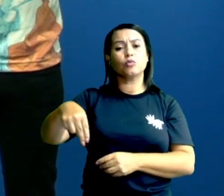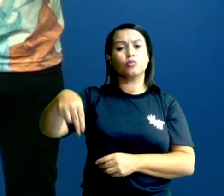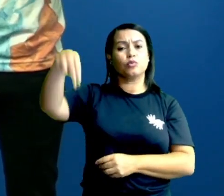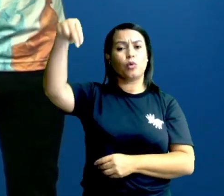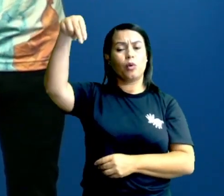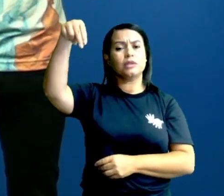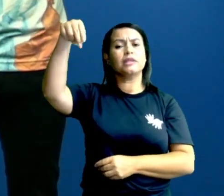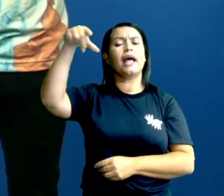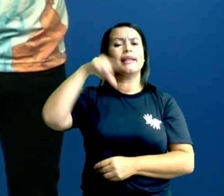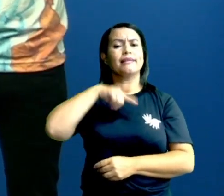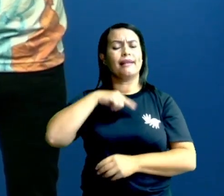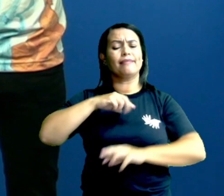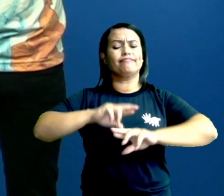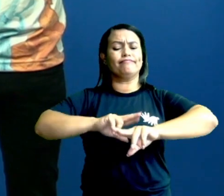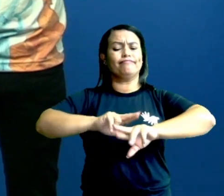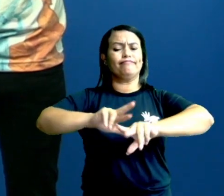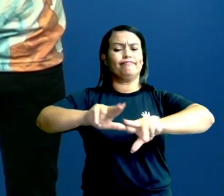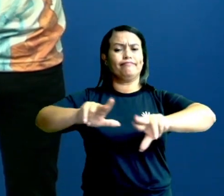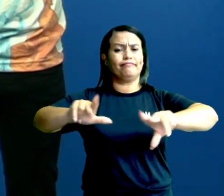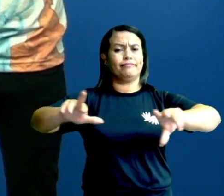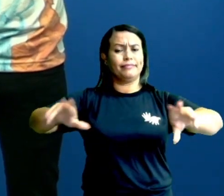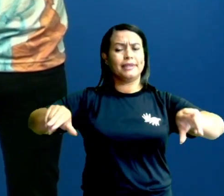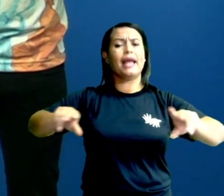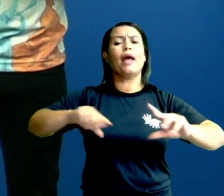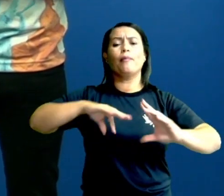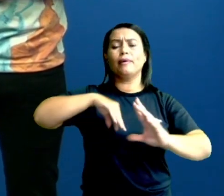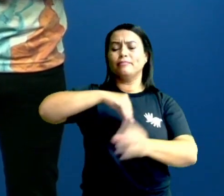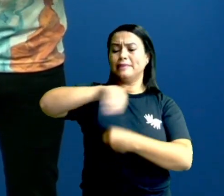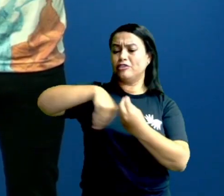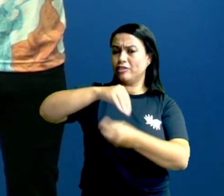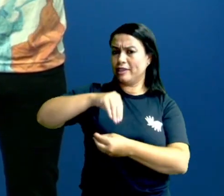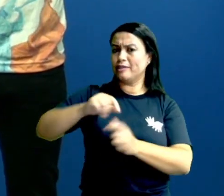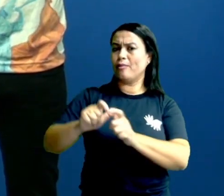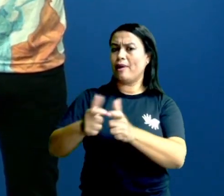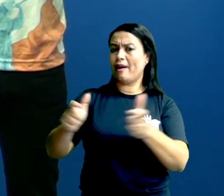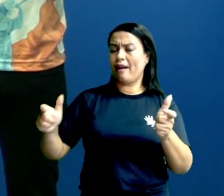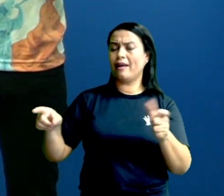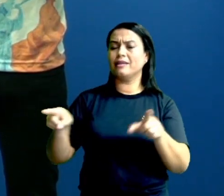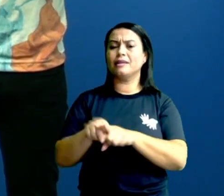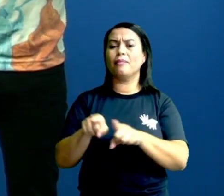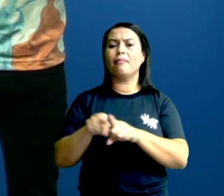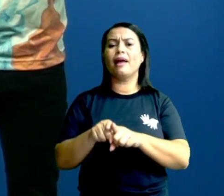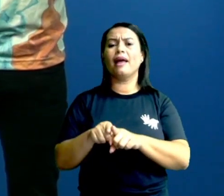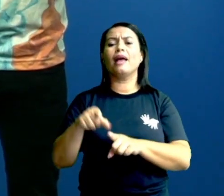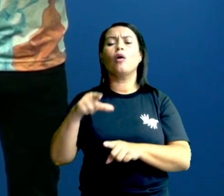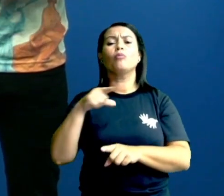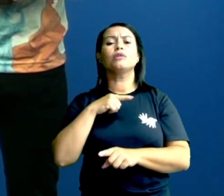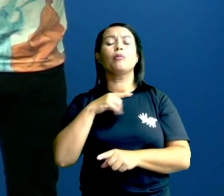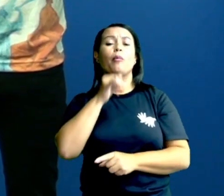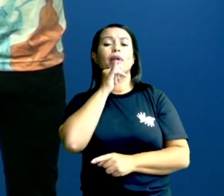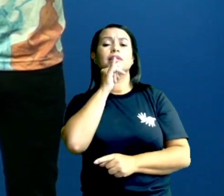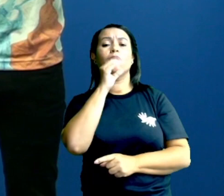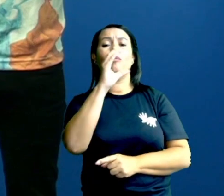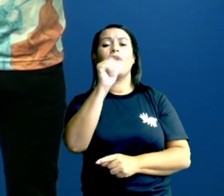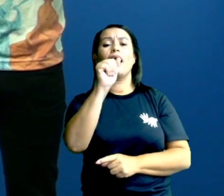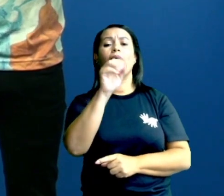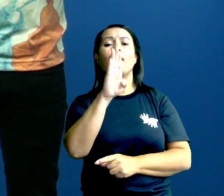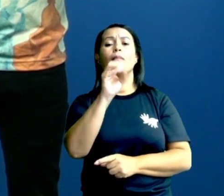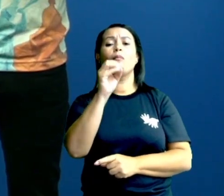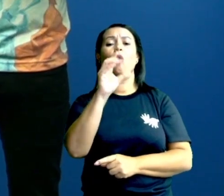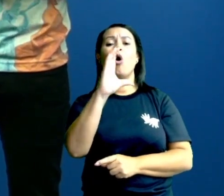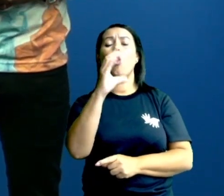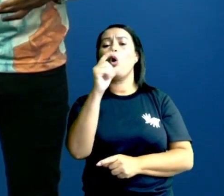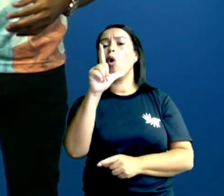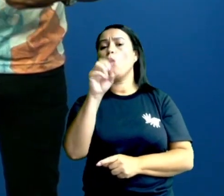ela é bastante diversificada Você tem uma miscigenação grande ali também né o termo caboclo por exemplo que seria